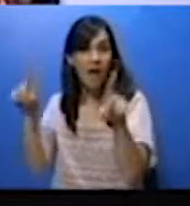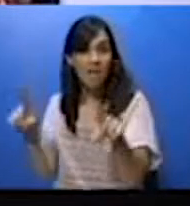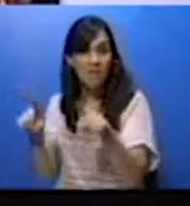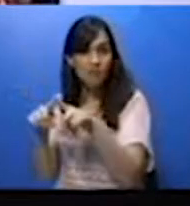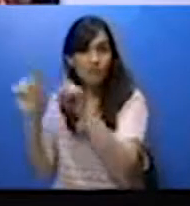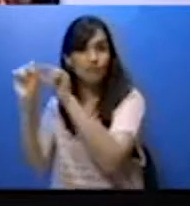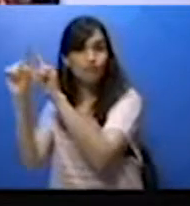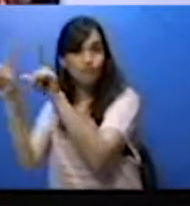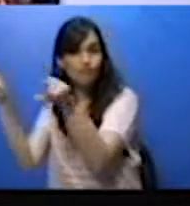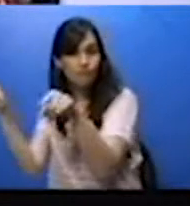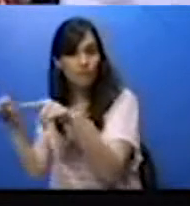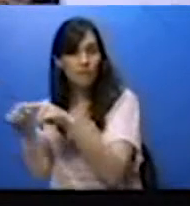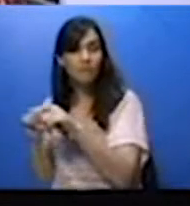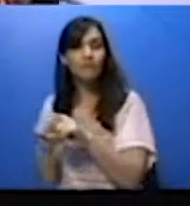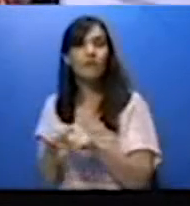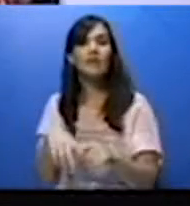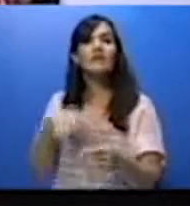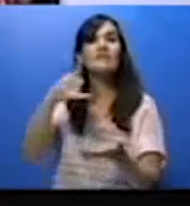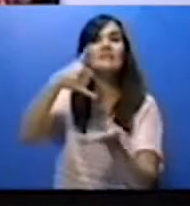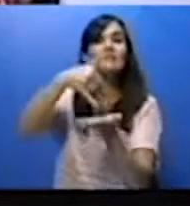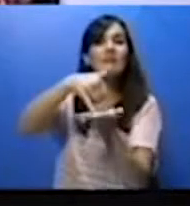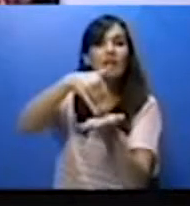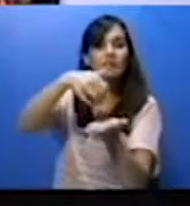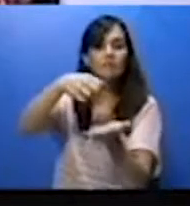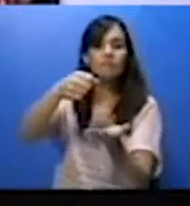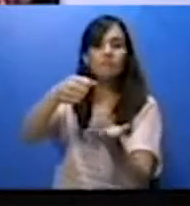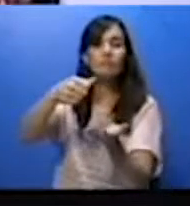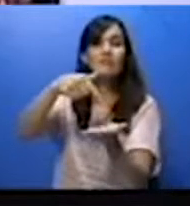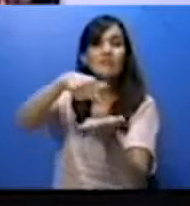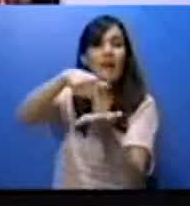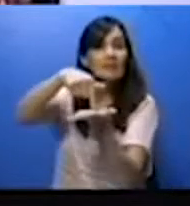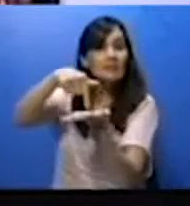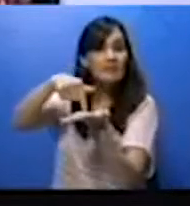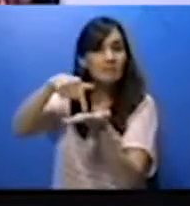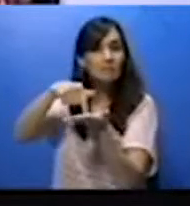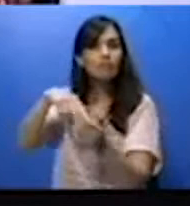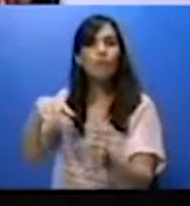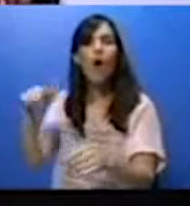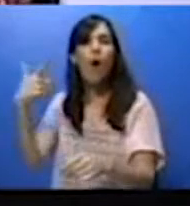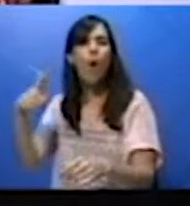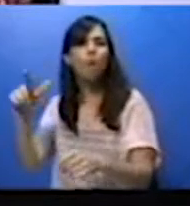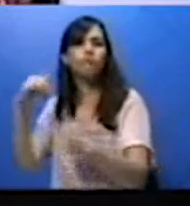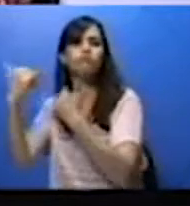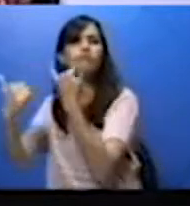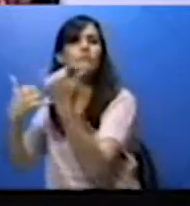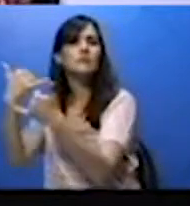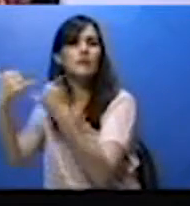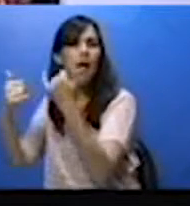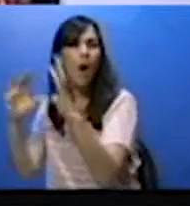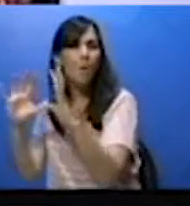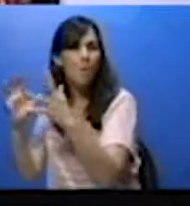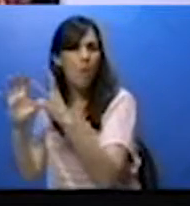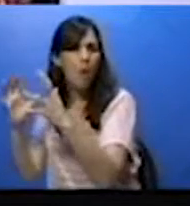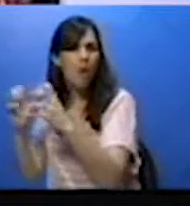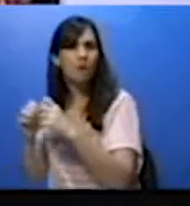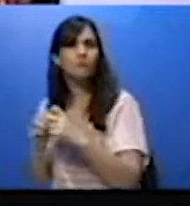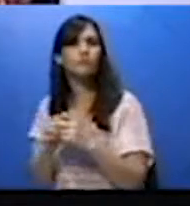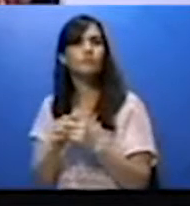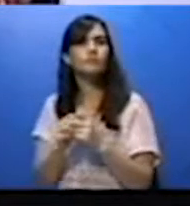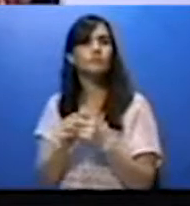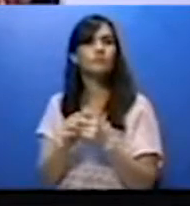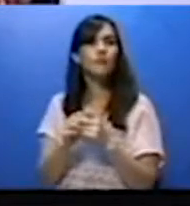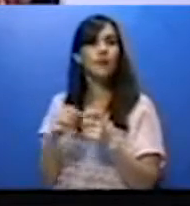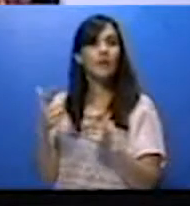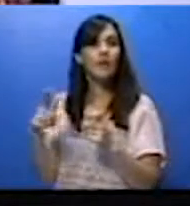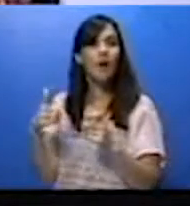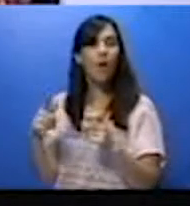que a queimada e aqui é uma dança folclórica tá então olha lá ó eu vou pedir para criança ela